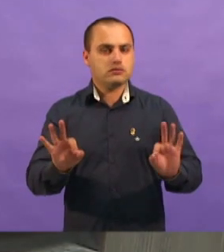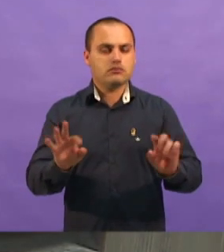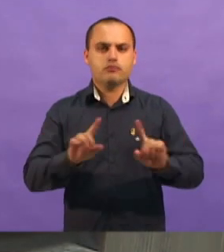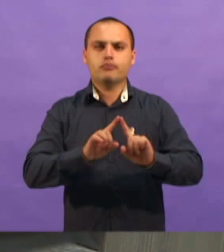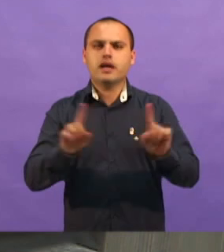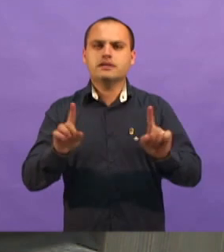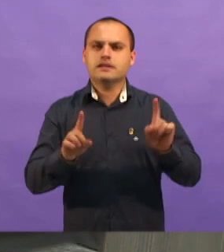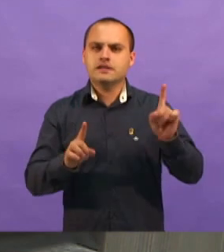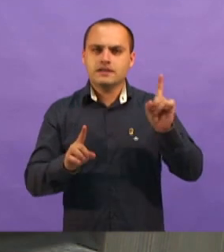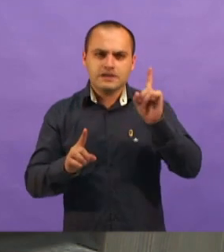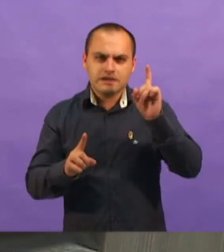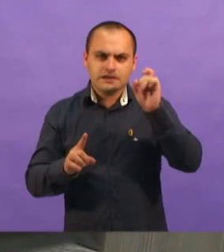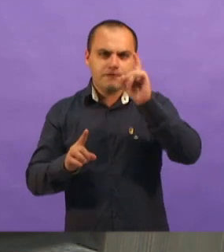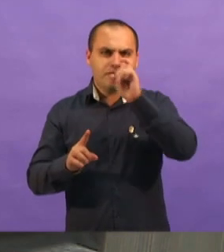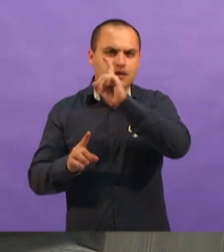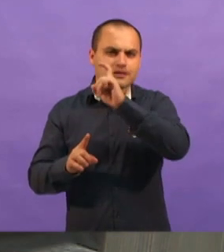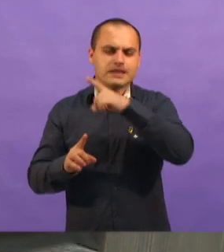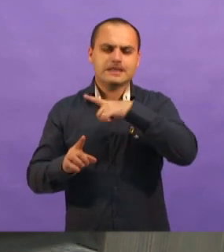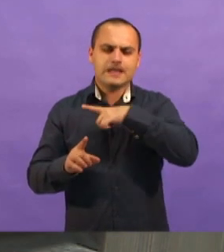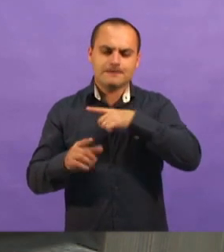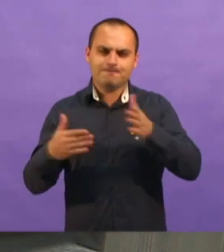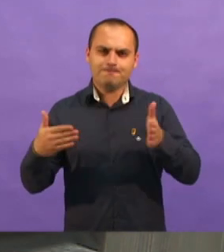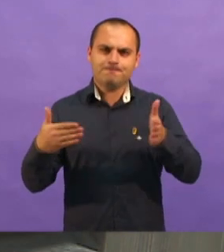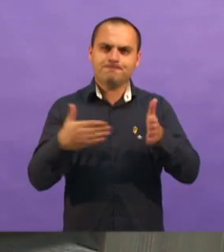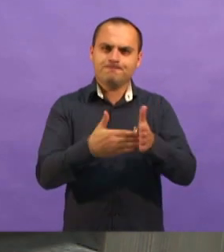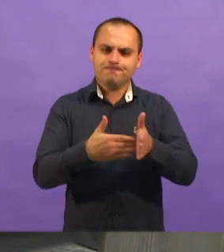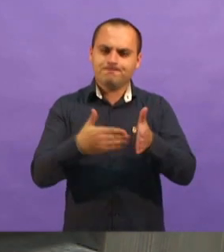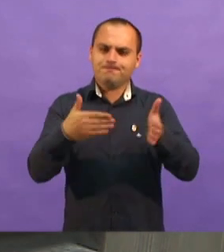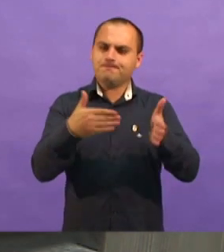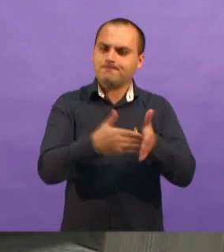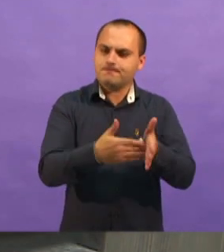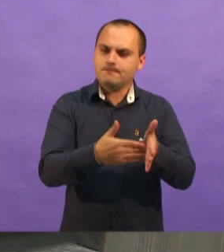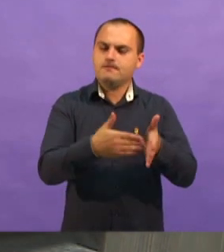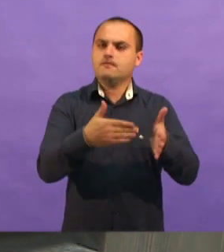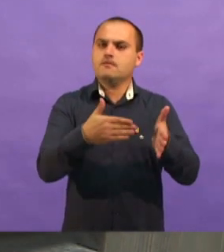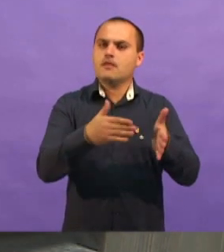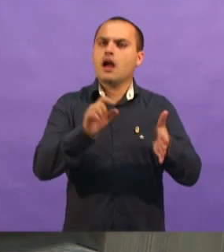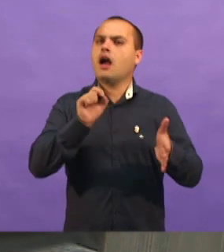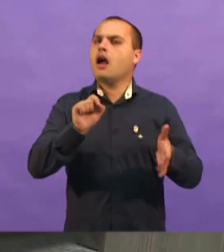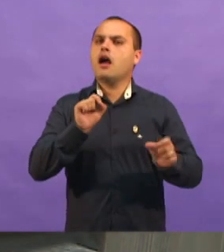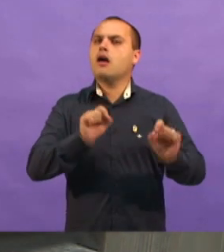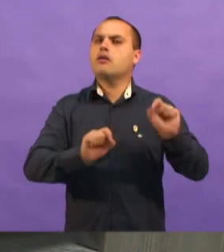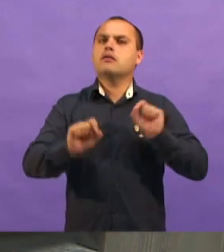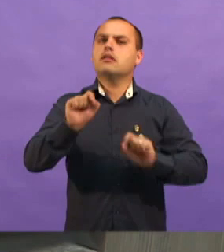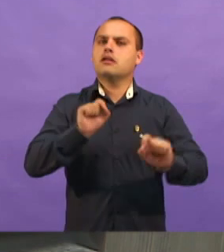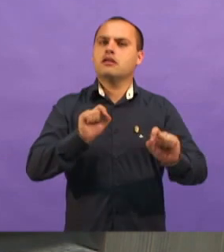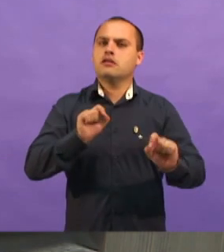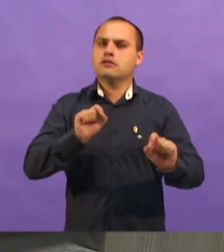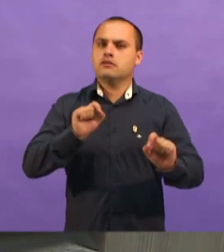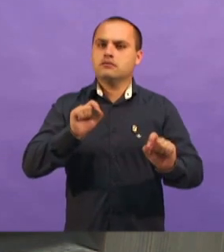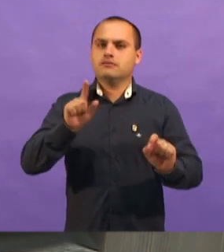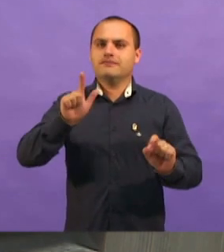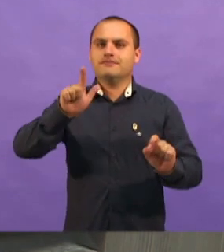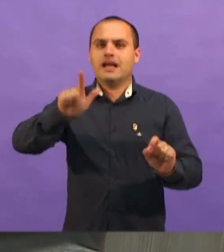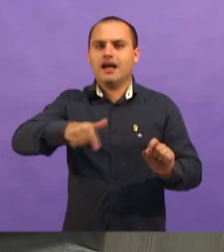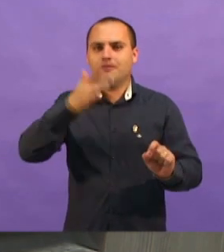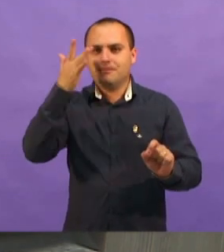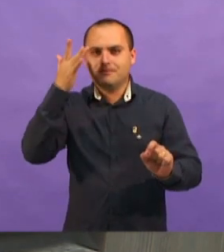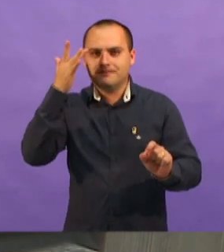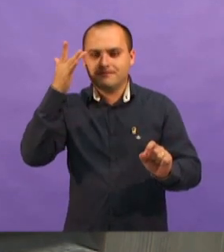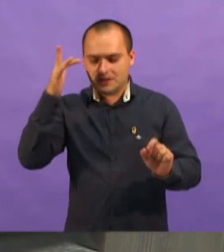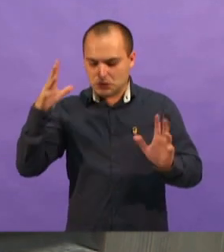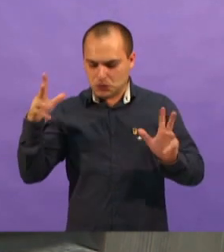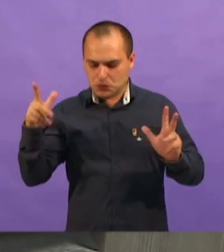dificuldades que nós enfrentamos para que ele venha à vida, cada publicação, é a ignorância